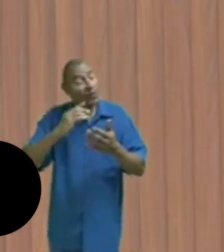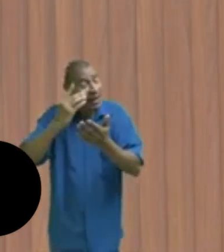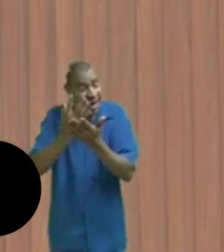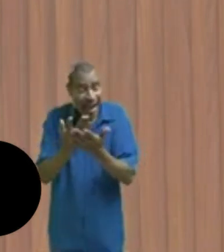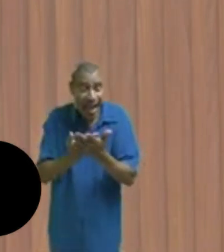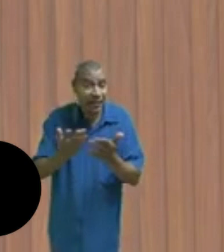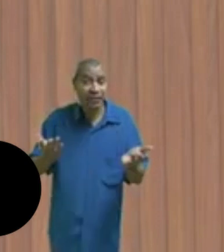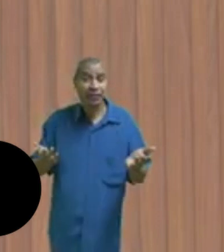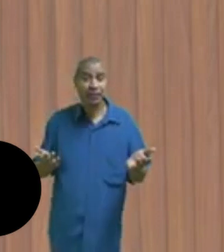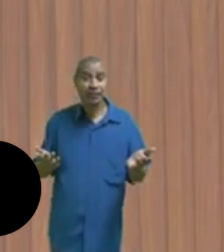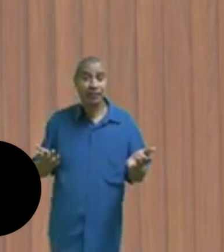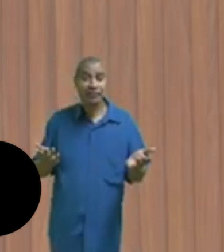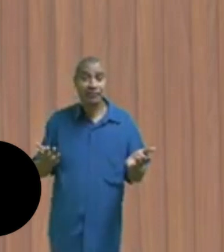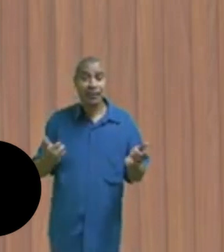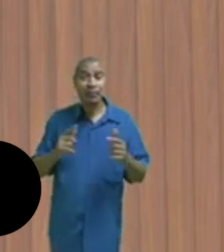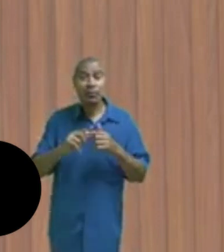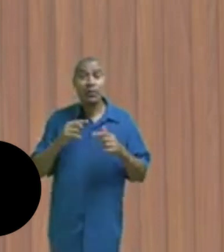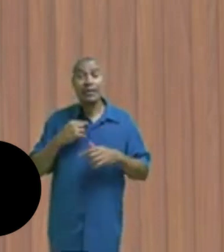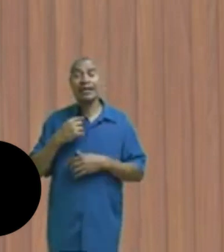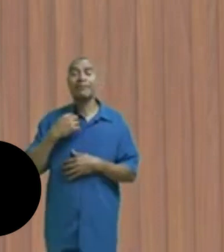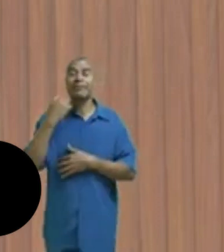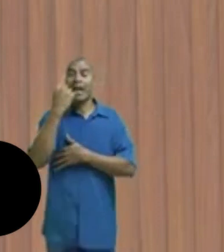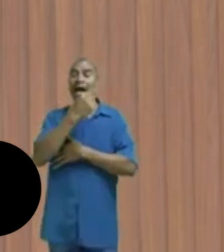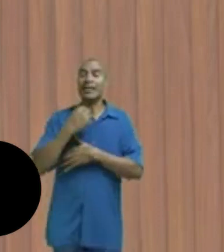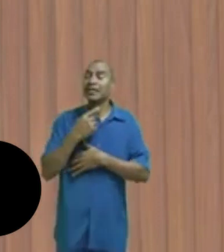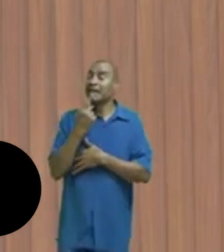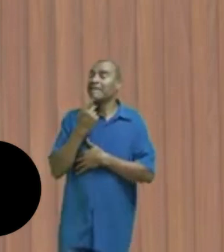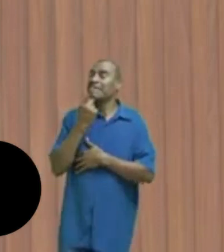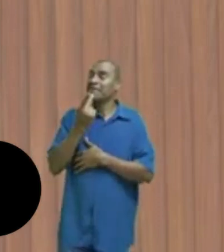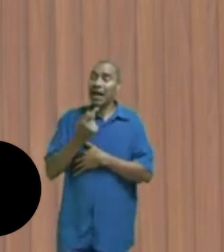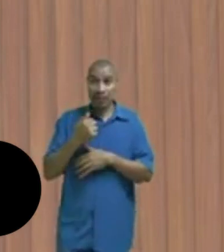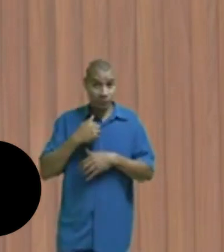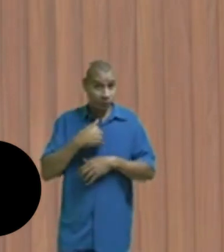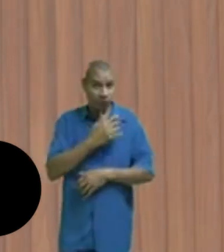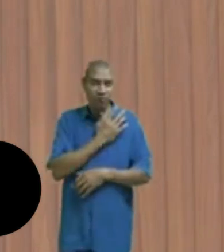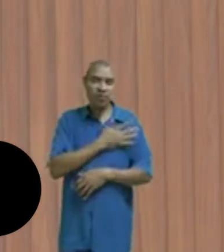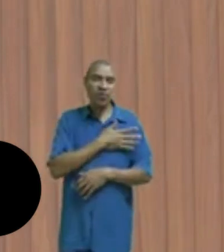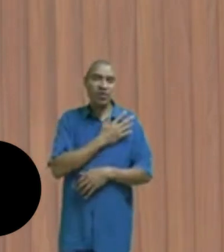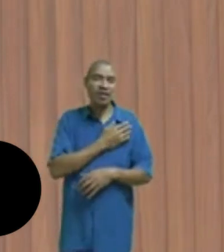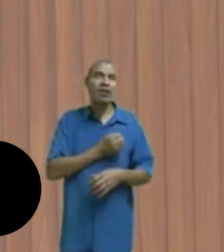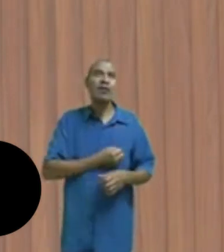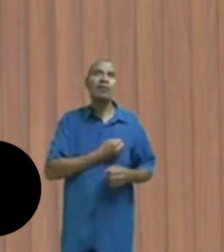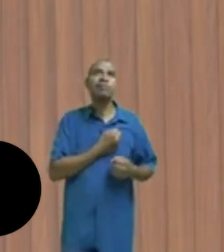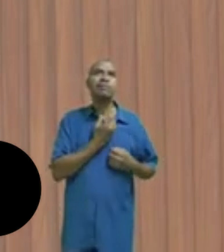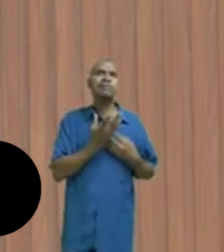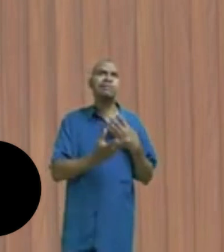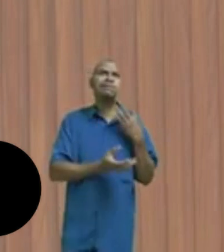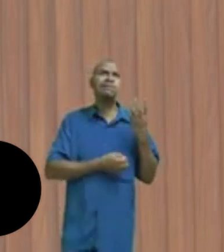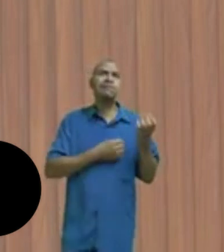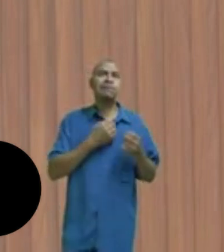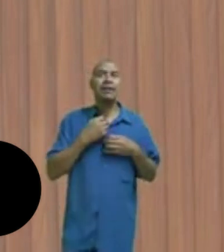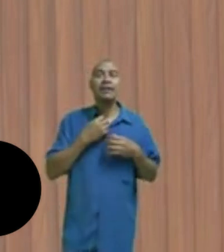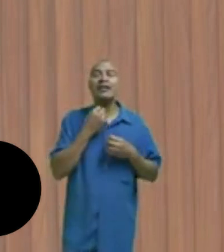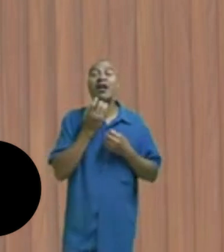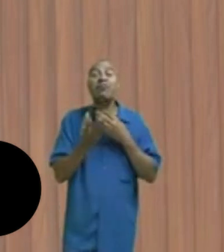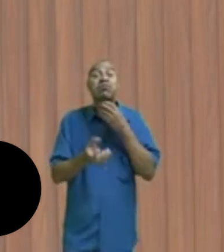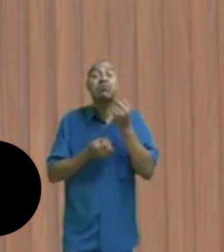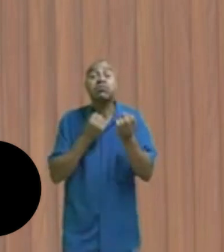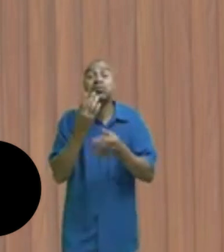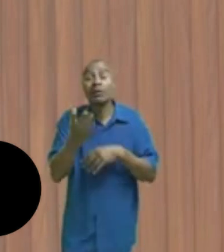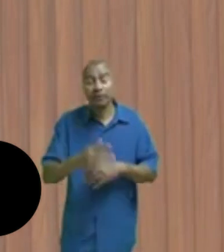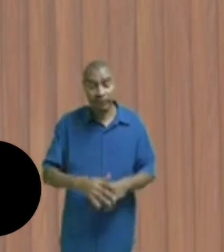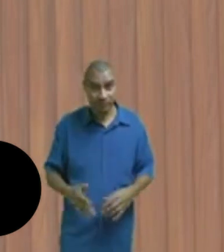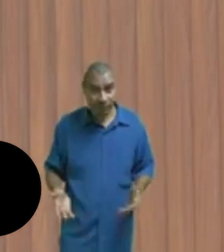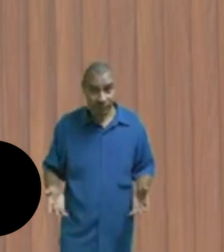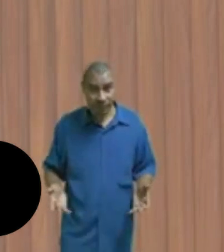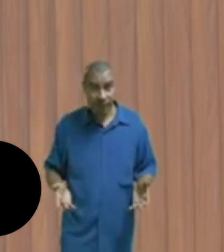Porque a boca fala, meus irmãos, aquilo que o coração transborda. Então, muitas vezes